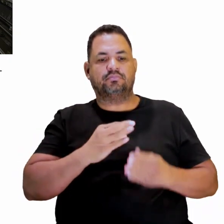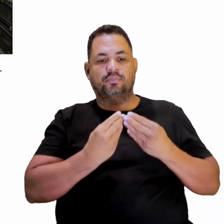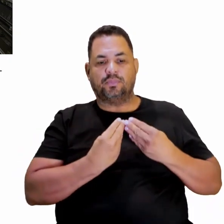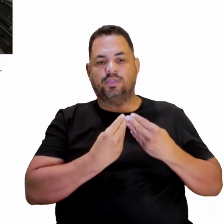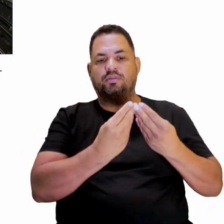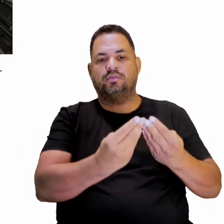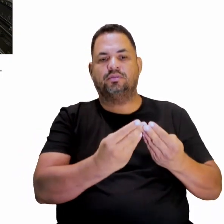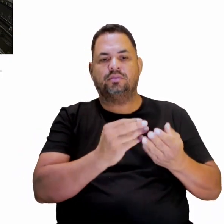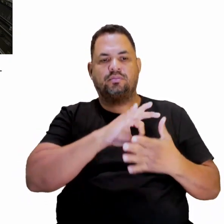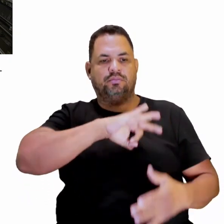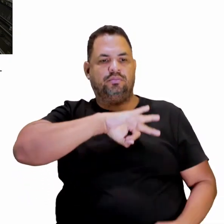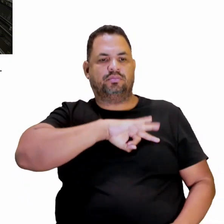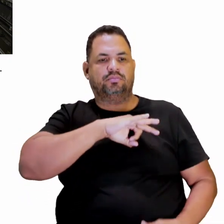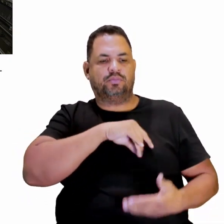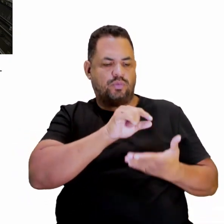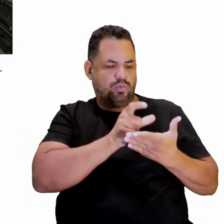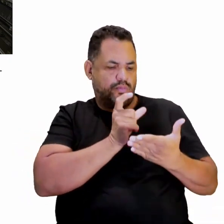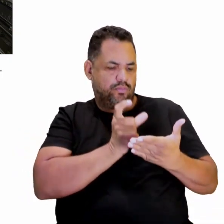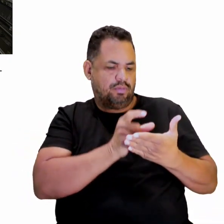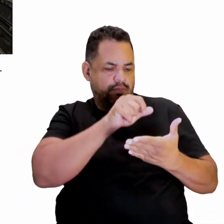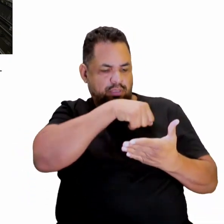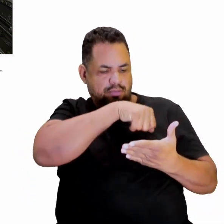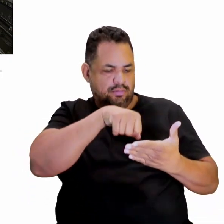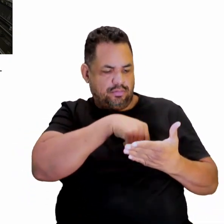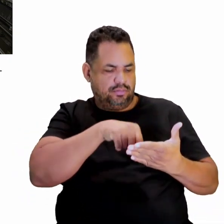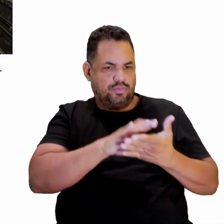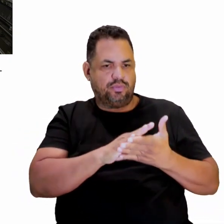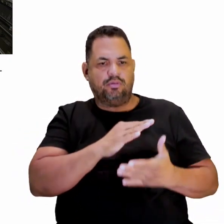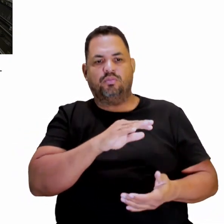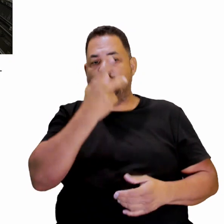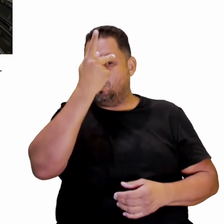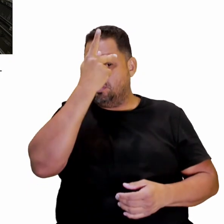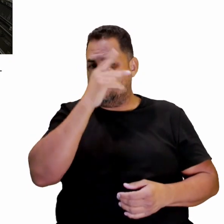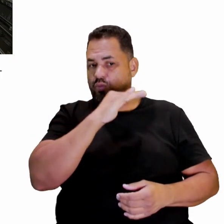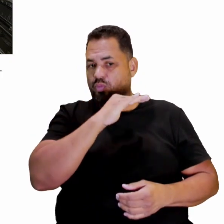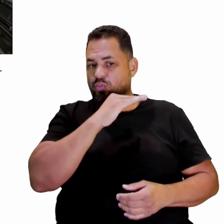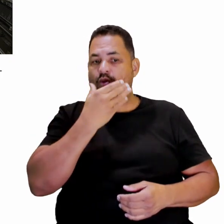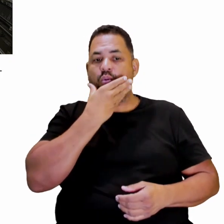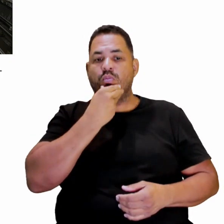Inspetor Grooves o bilhete do homem assassinado.